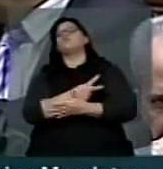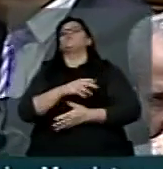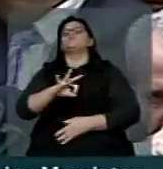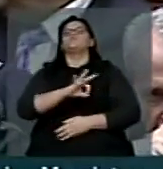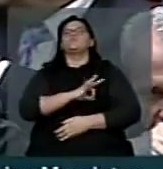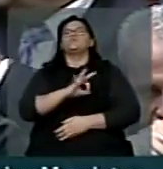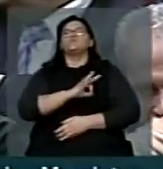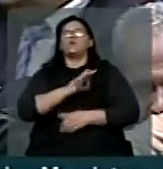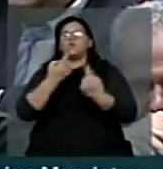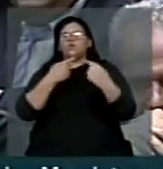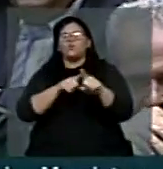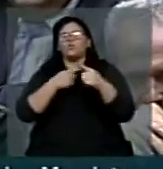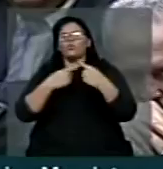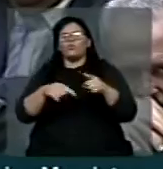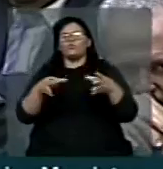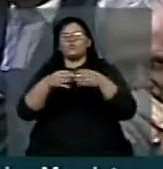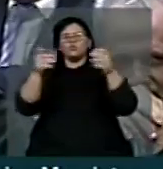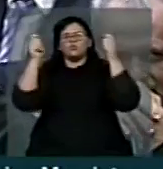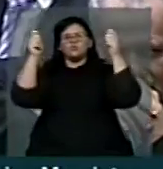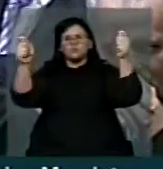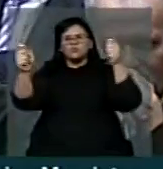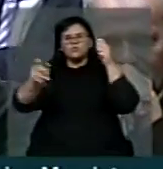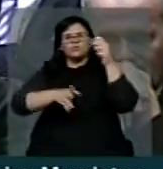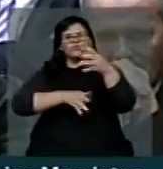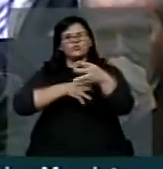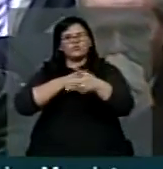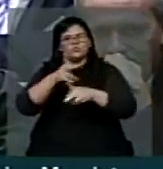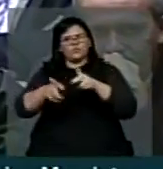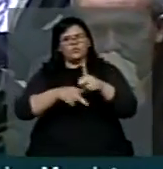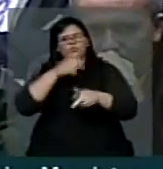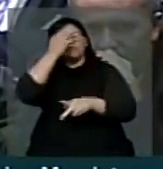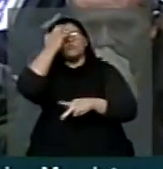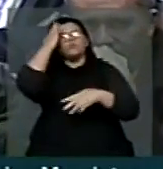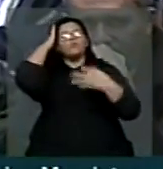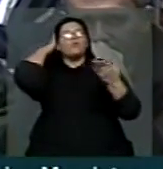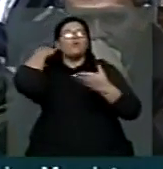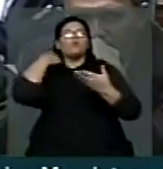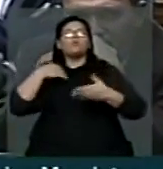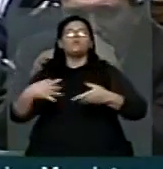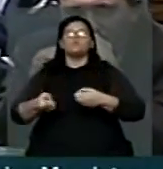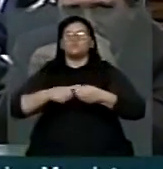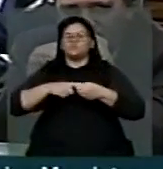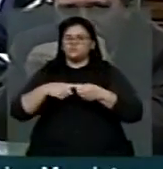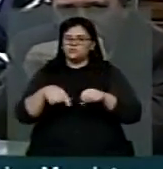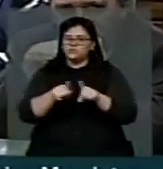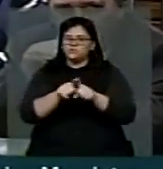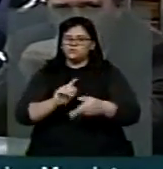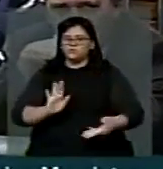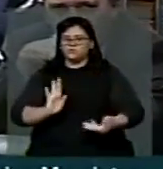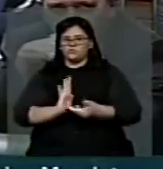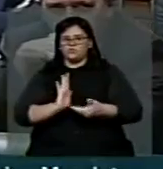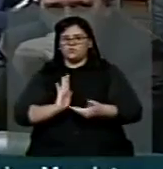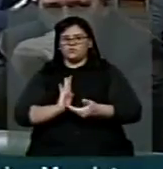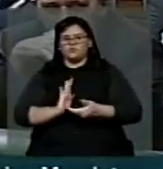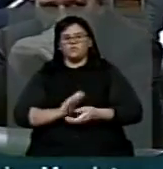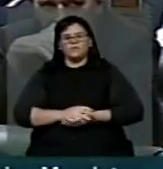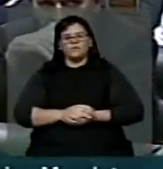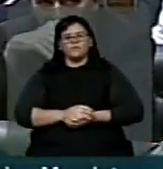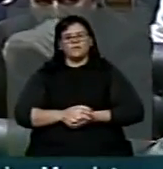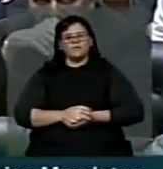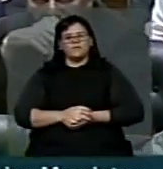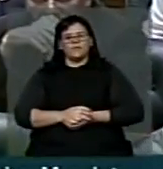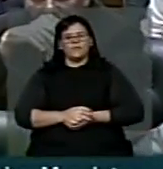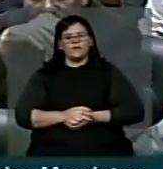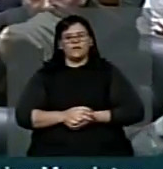policial contra os movimentos populares, hoje é simbolicamente devolvida à Câmara